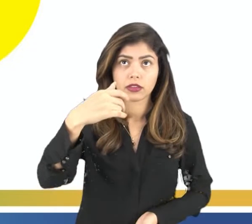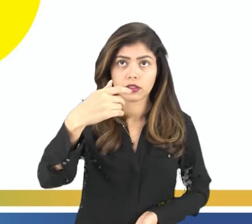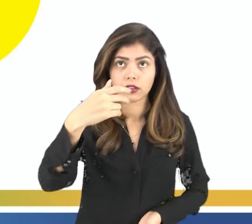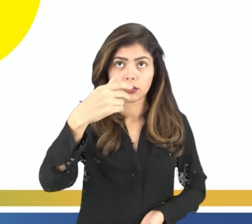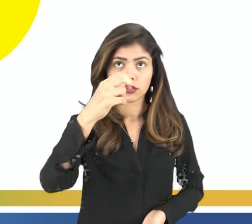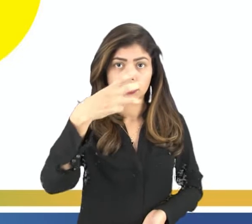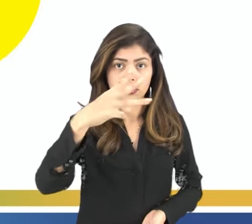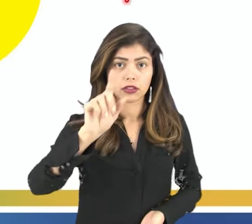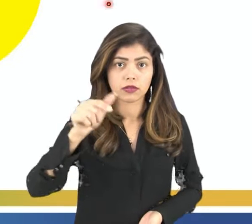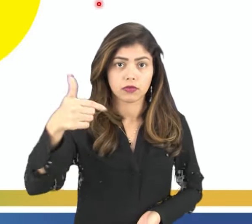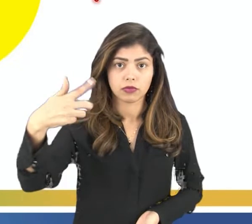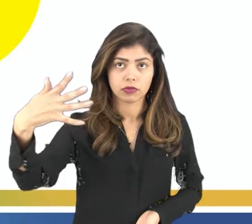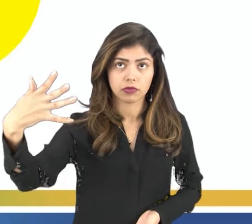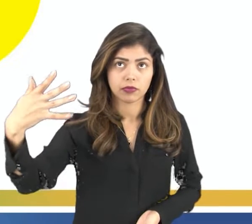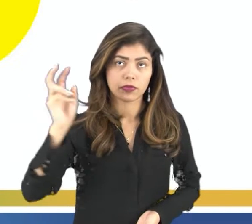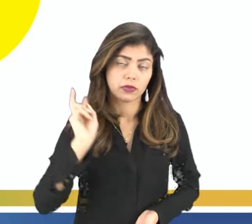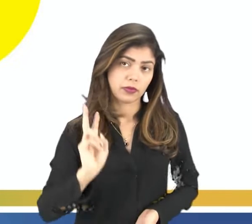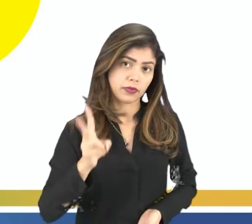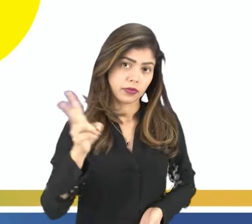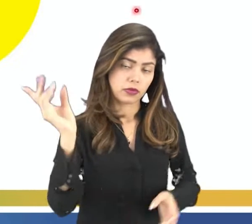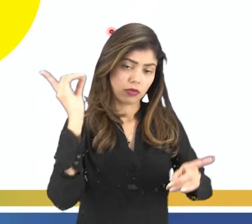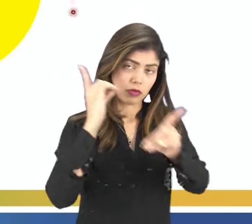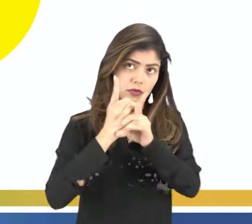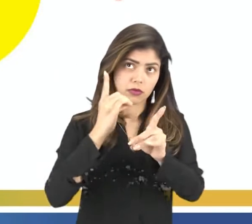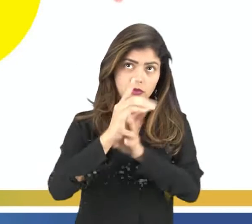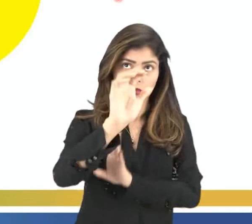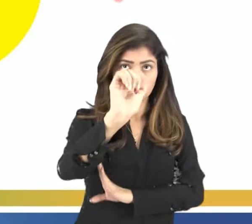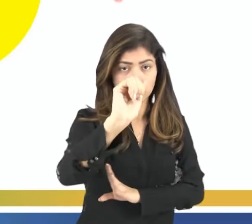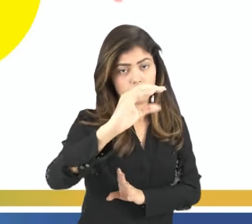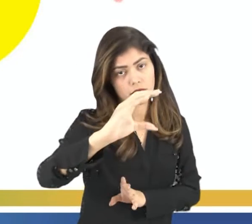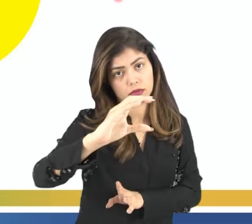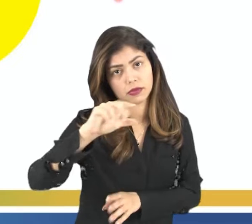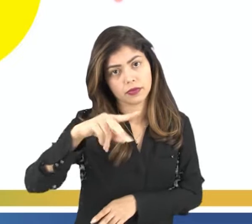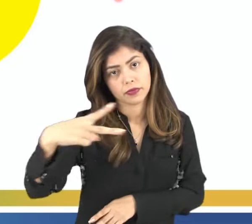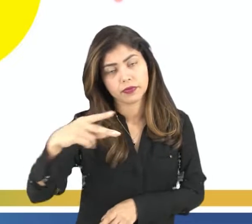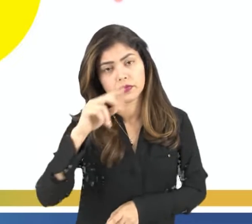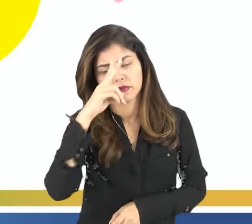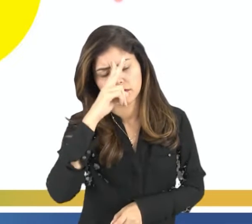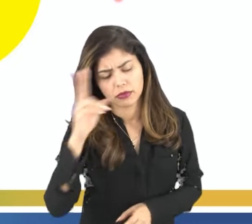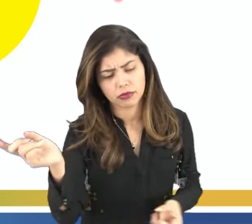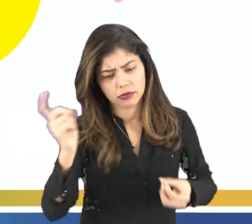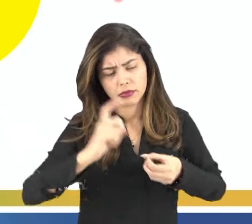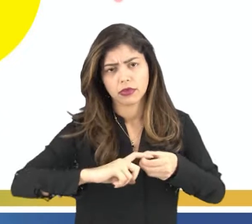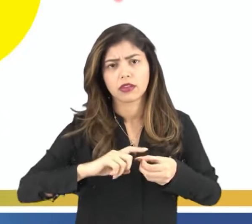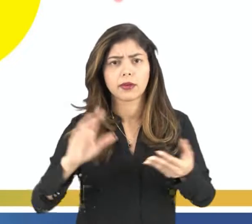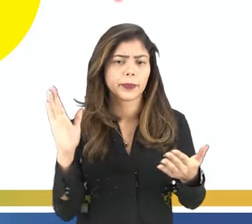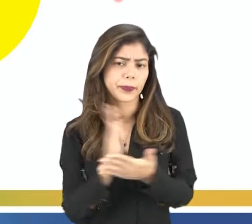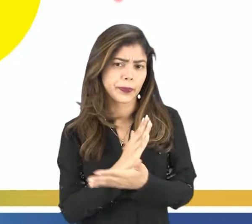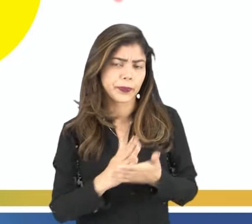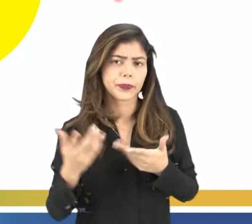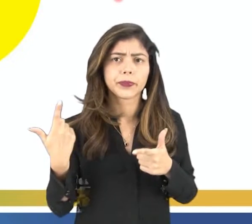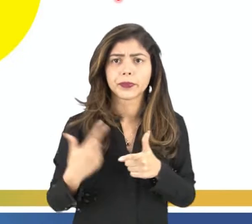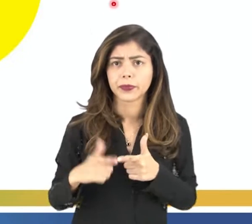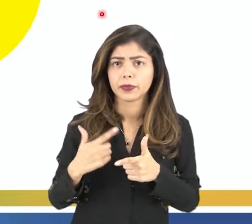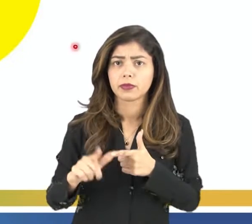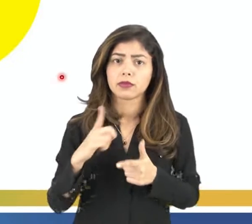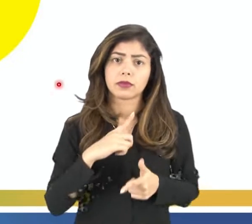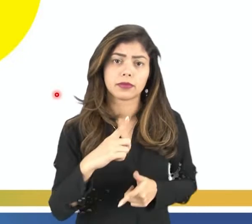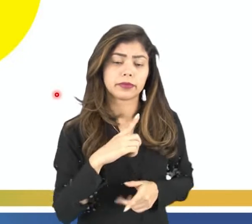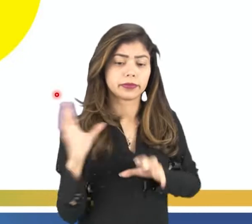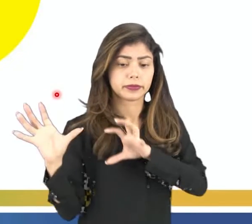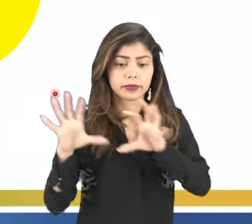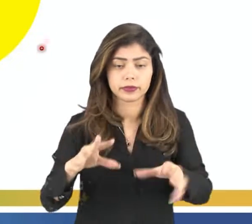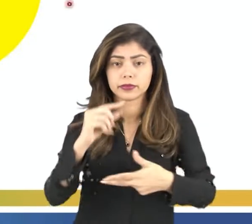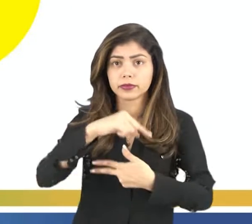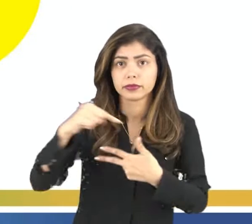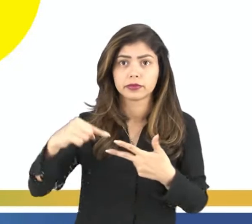dado 3,14, e assim podemos encontrar a área do círculo. Vale ressaltar que em algumas situações, problemas que caem